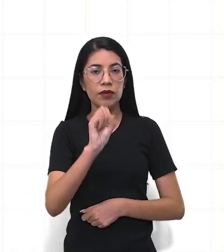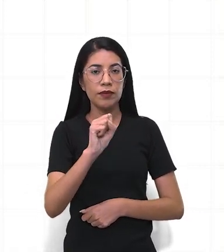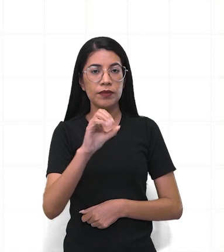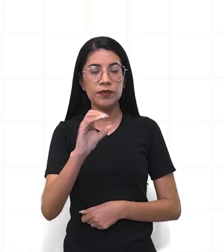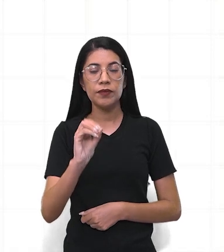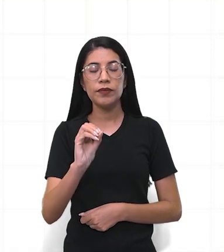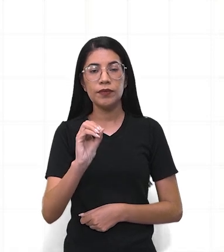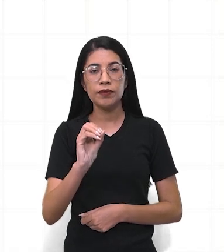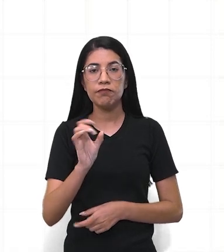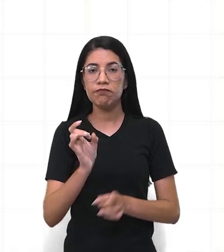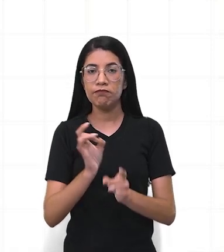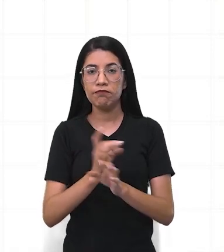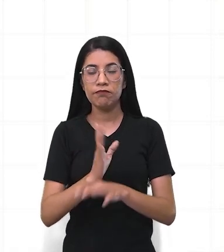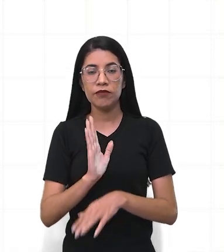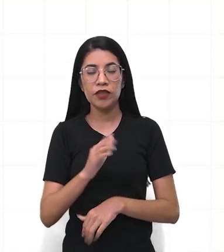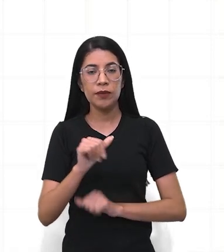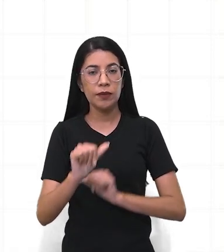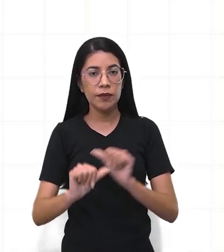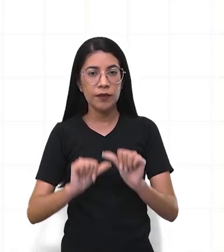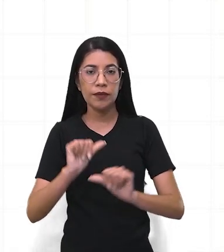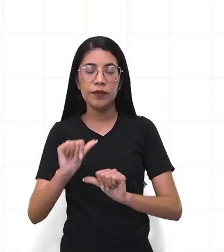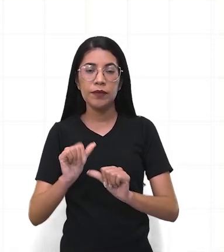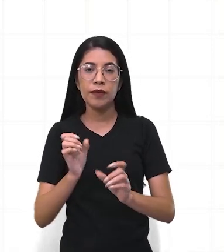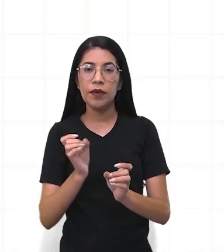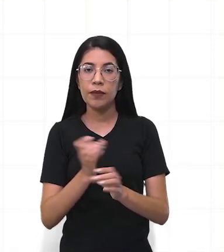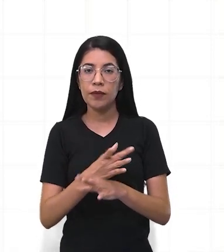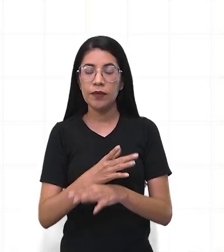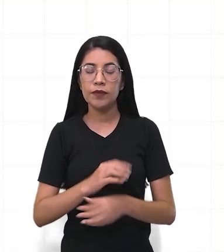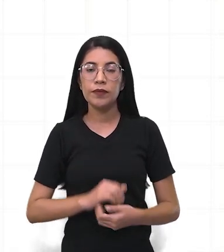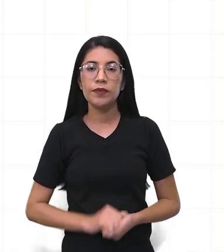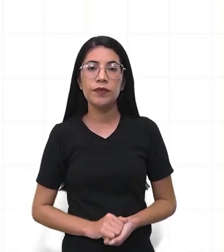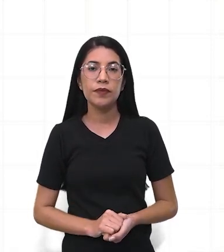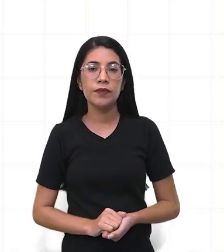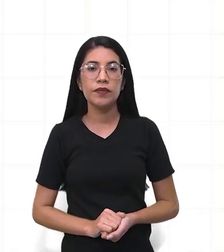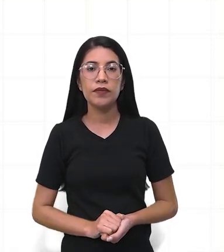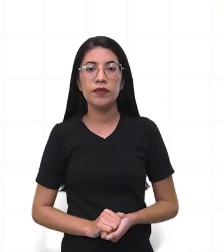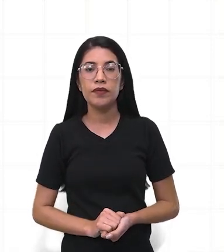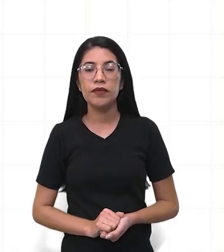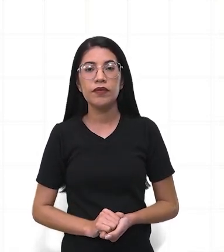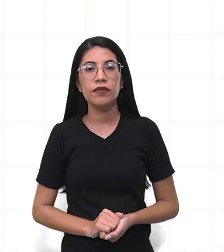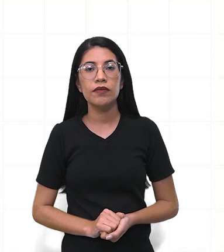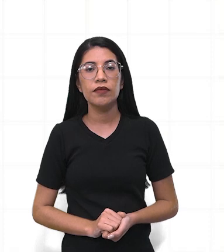Pronto. Está feita a conversão de número